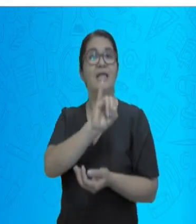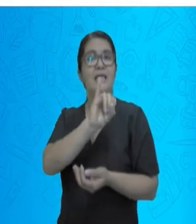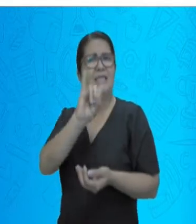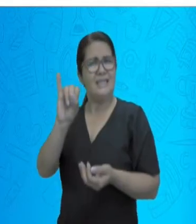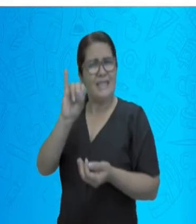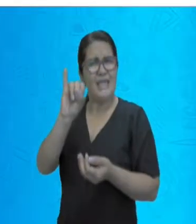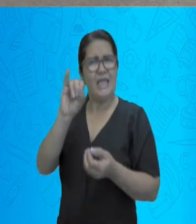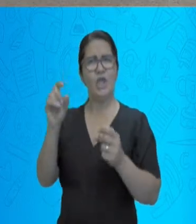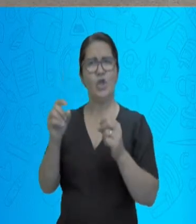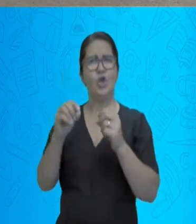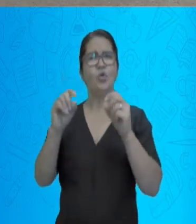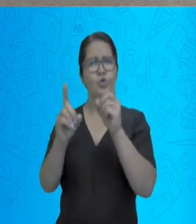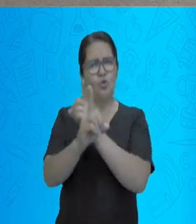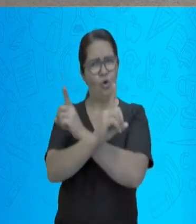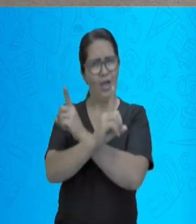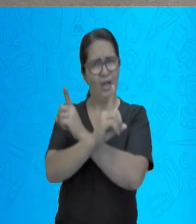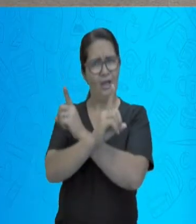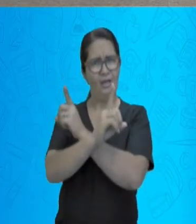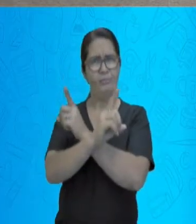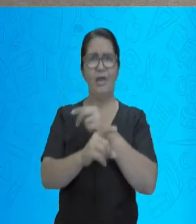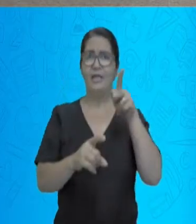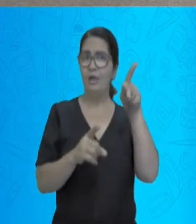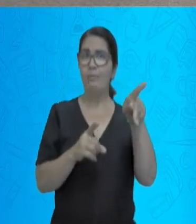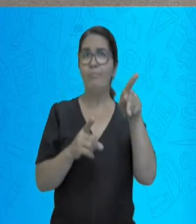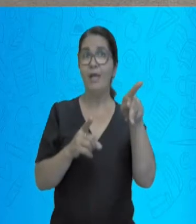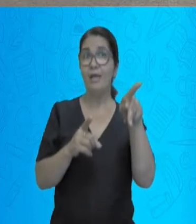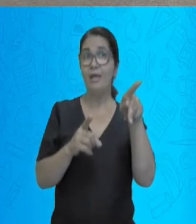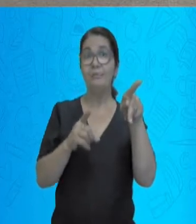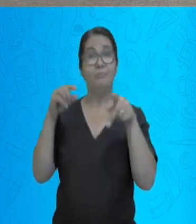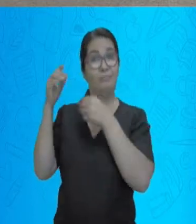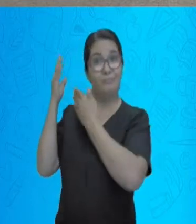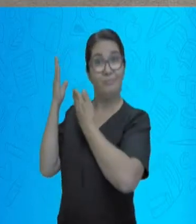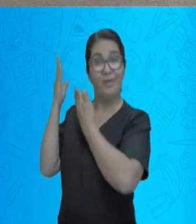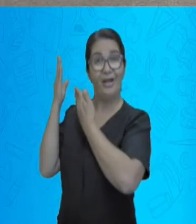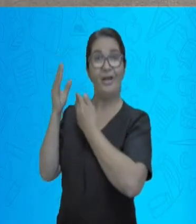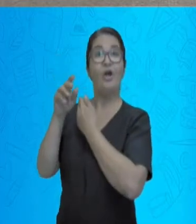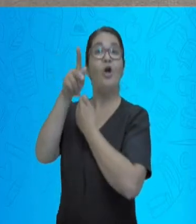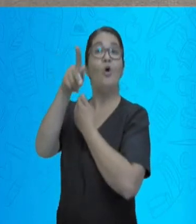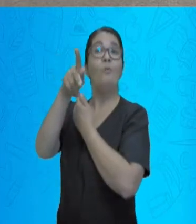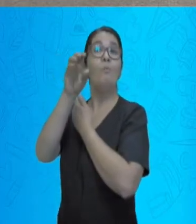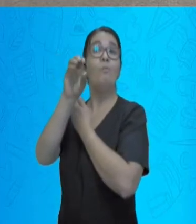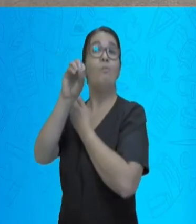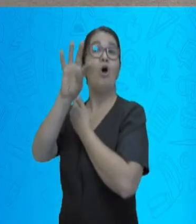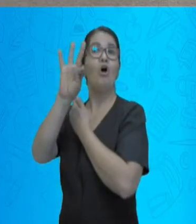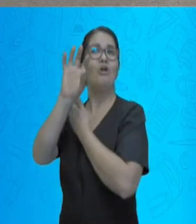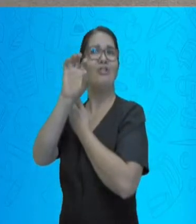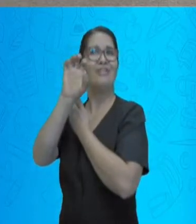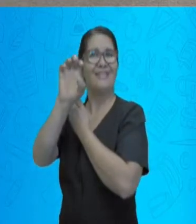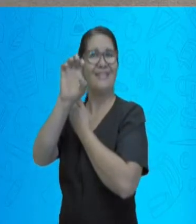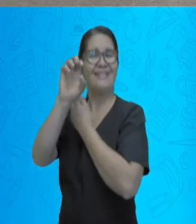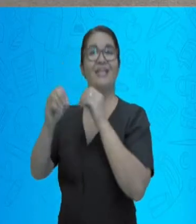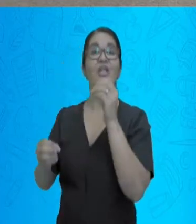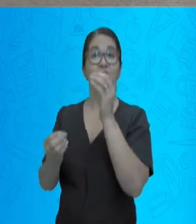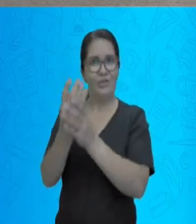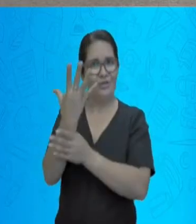pela letra P, vai formar pote. Então vamos ver a